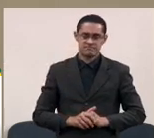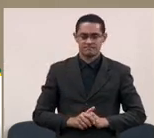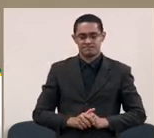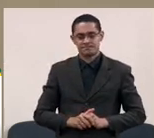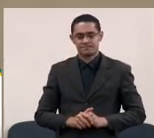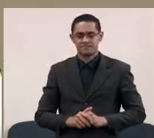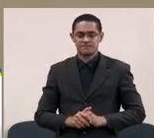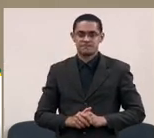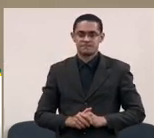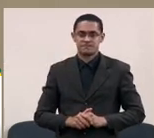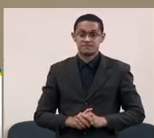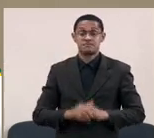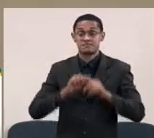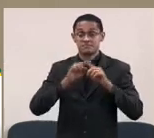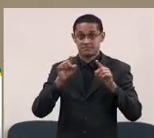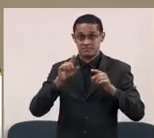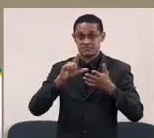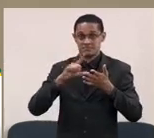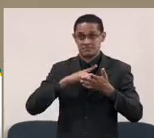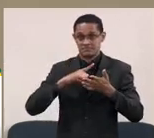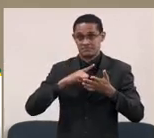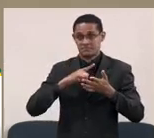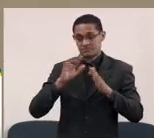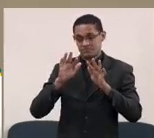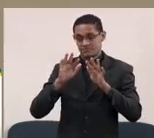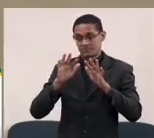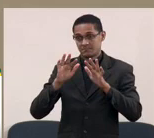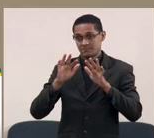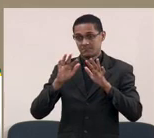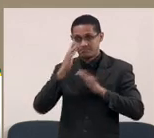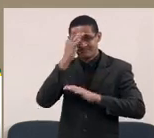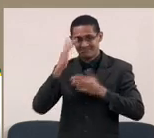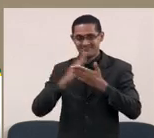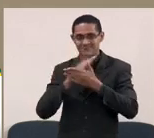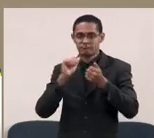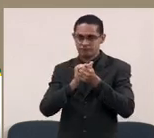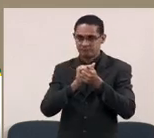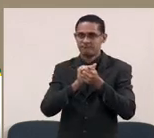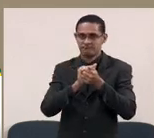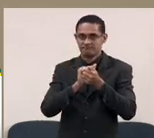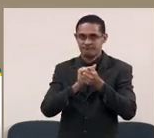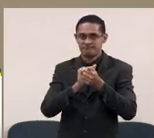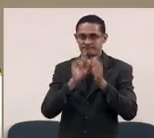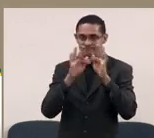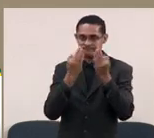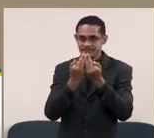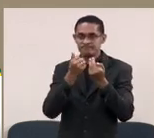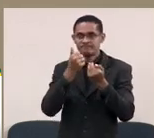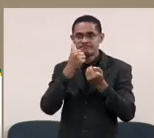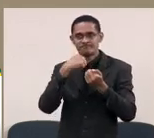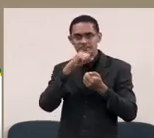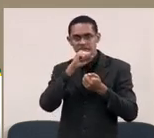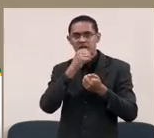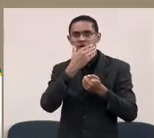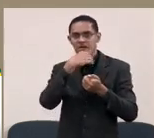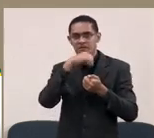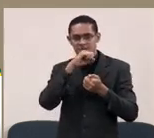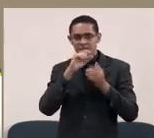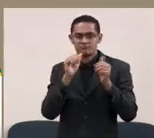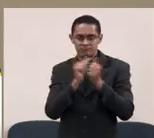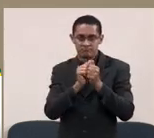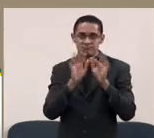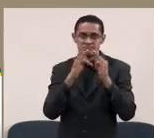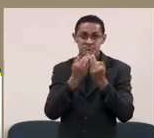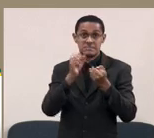independência. Mas vale ressaltar para quem convive com autismo, e aqui não é pieguice, até porque quem me conhece sabe que eu não sou nem um pouco piegas, mas se